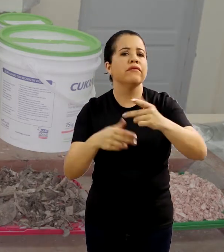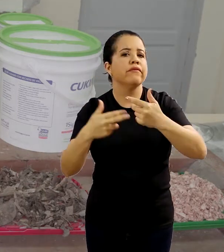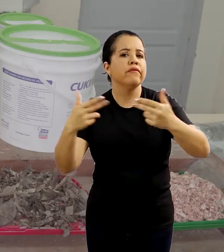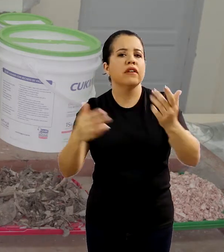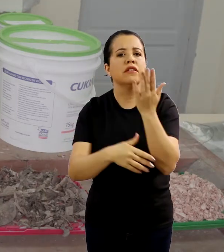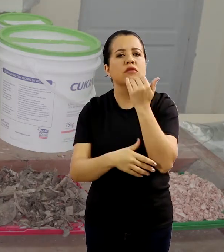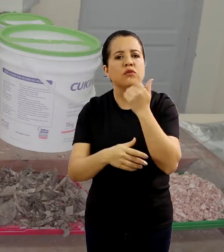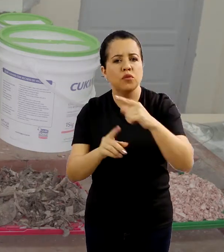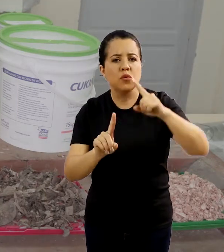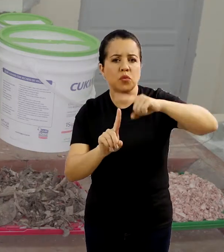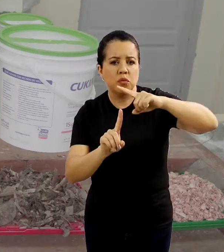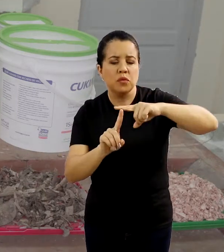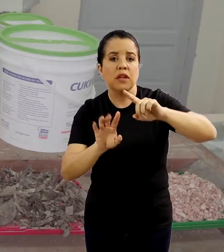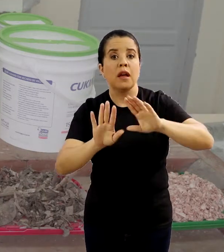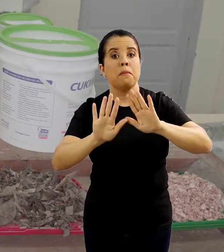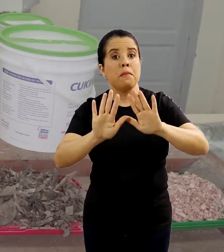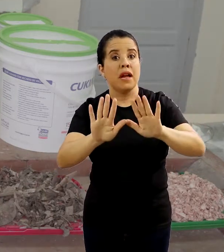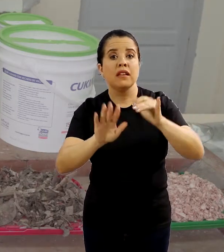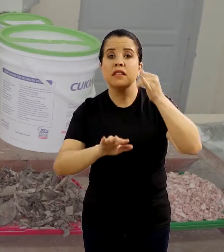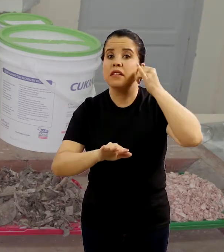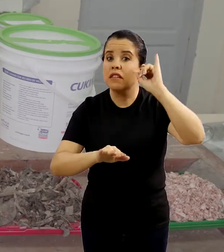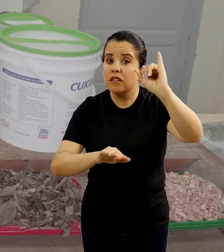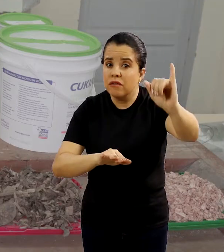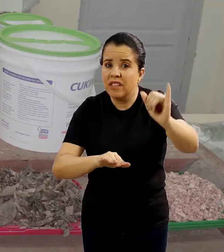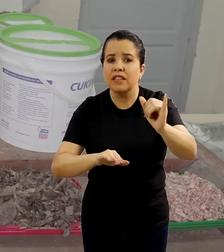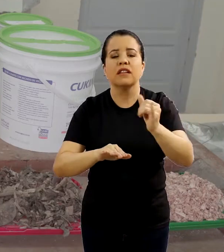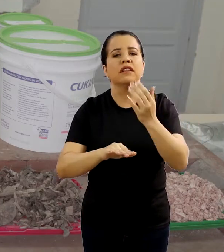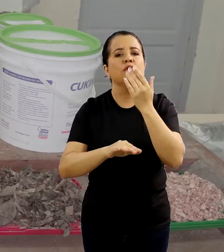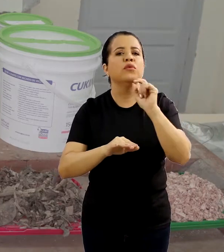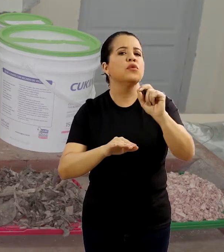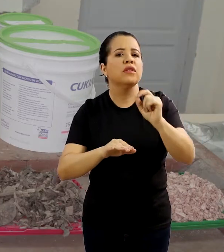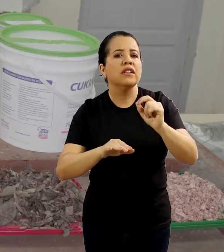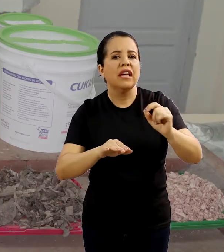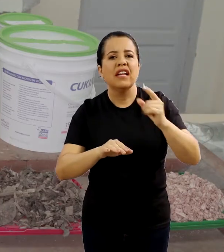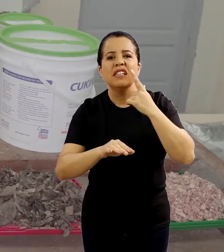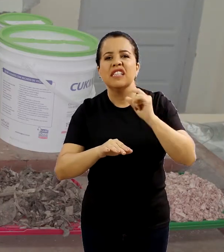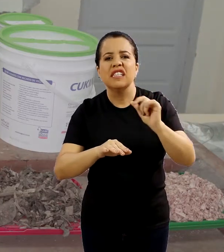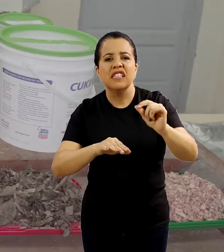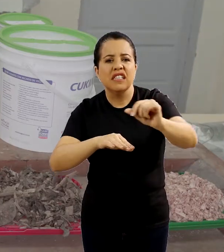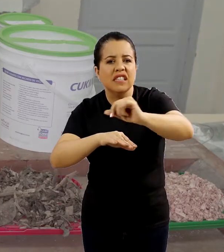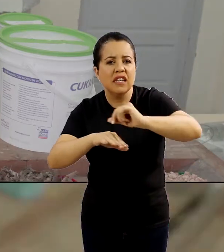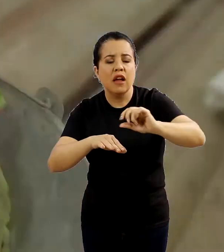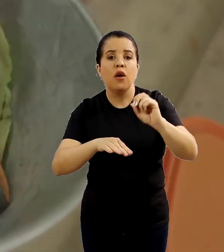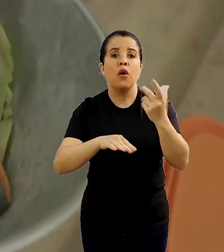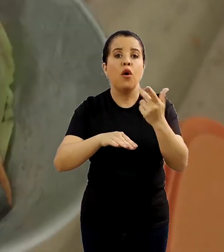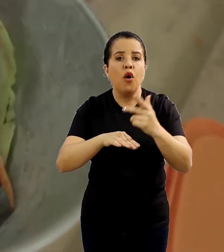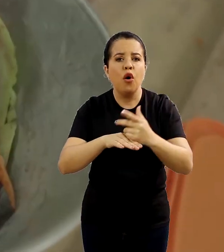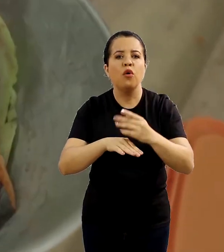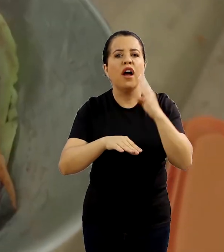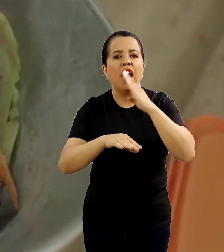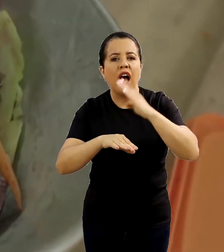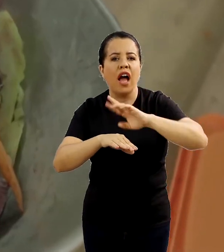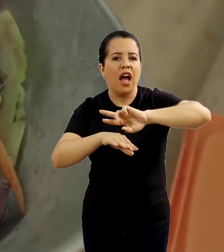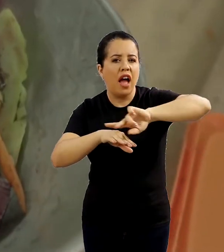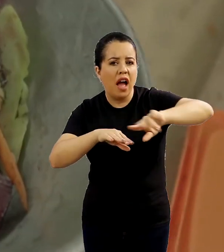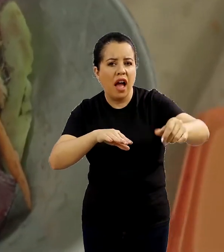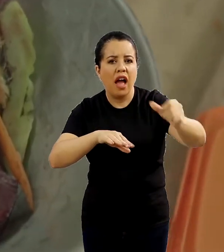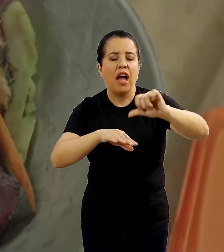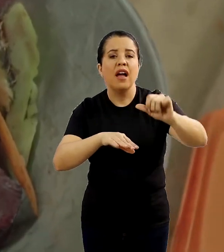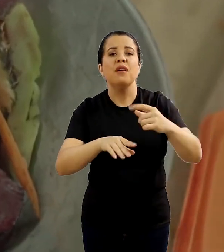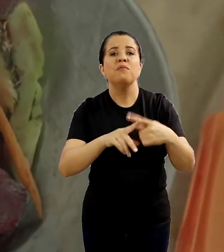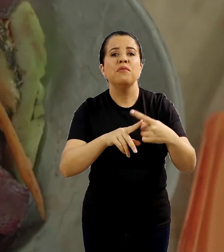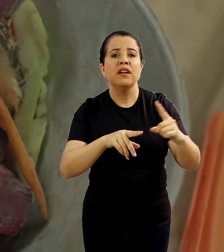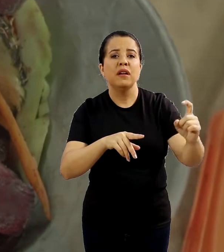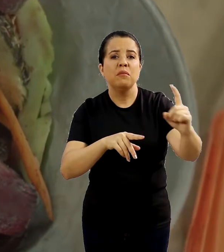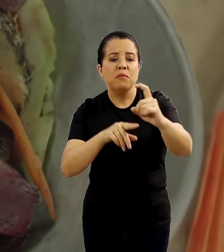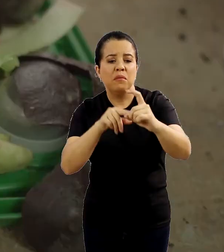feita com diversos alimentos, mas a gente deve evitar utilizar alimentos com muito sal e também com muito tempero, porque isso acaba